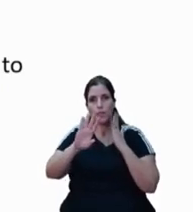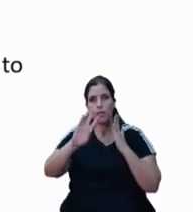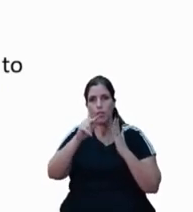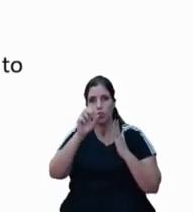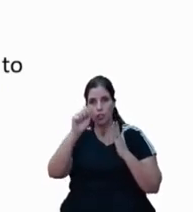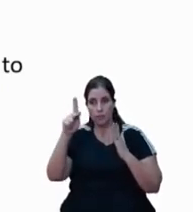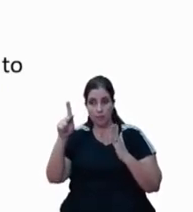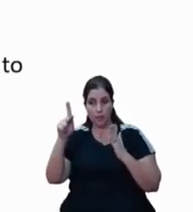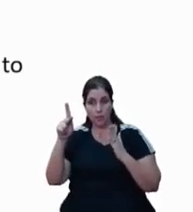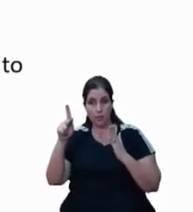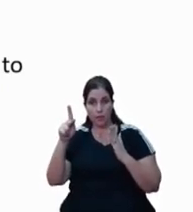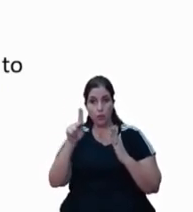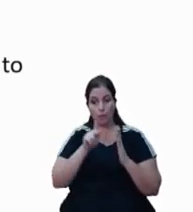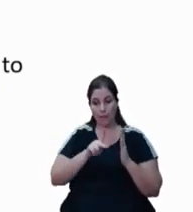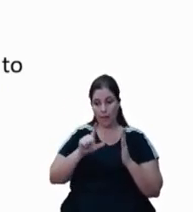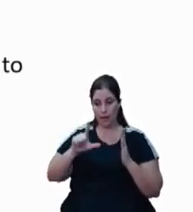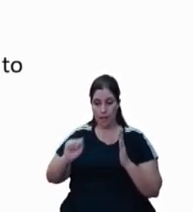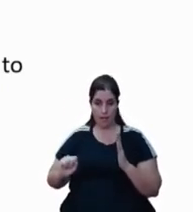síndromes POLS?